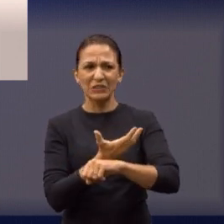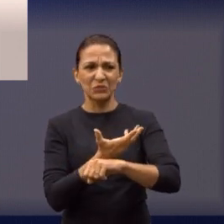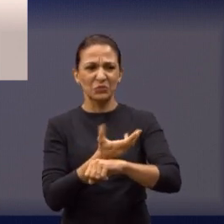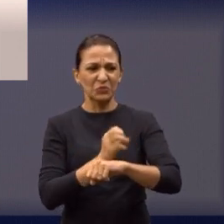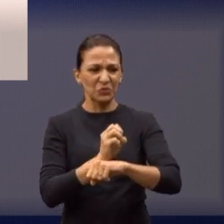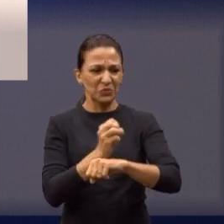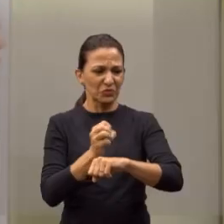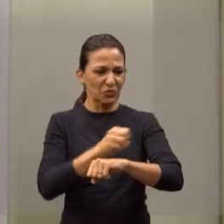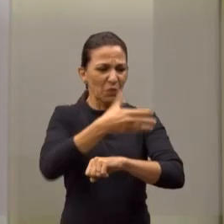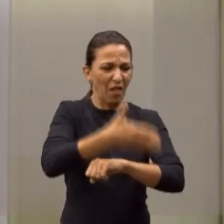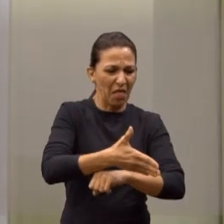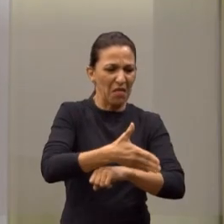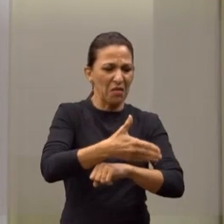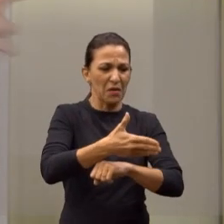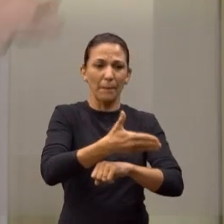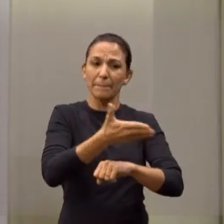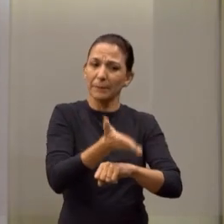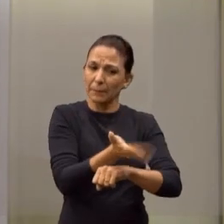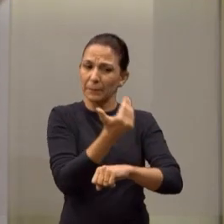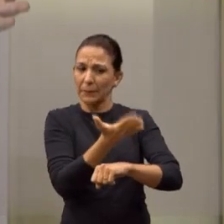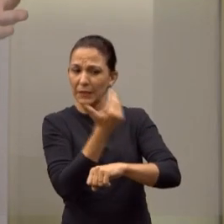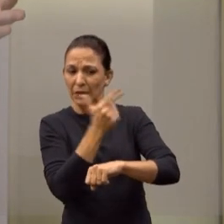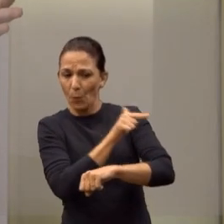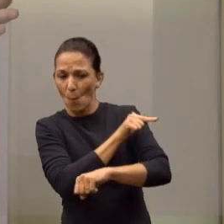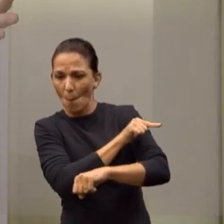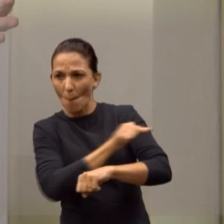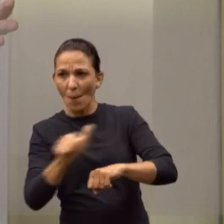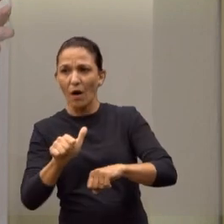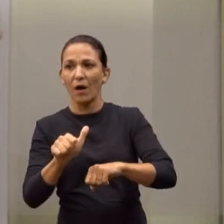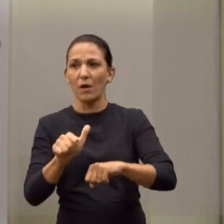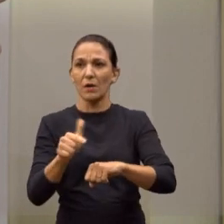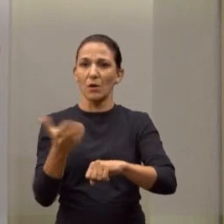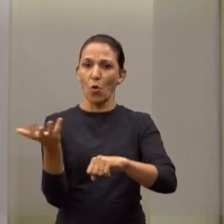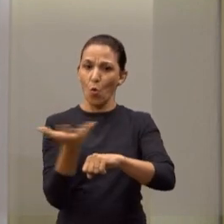fazendo compostagem tem que retirar a grama também